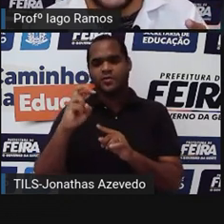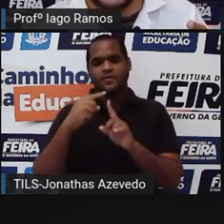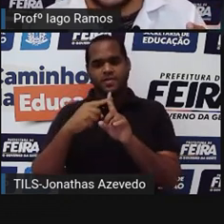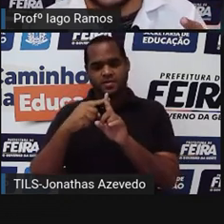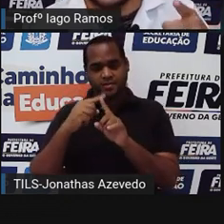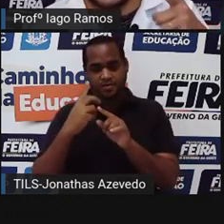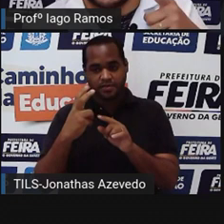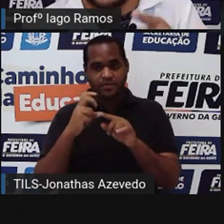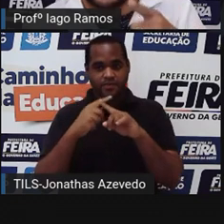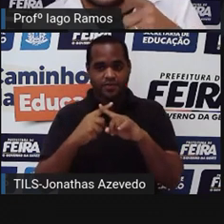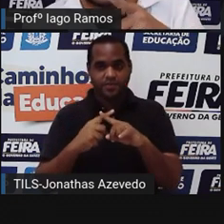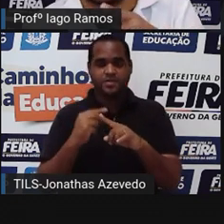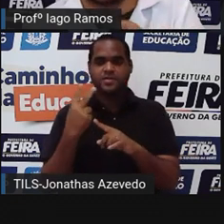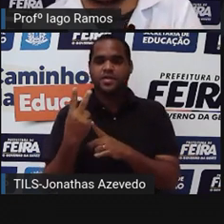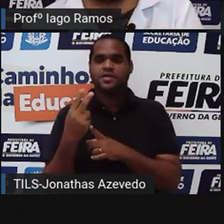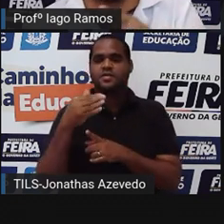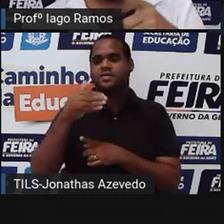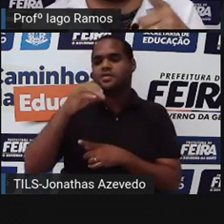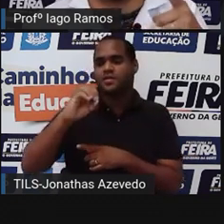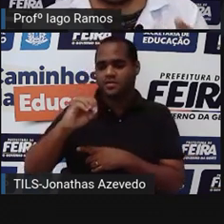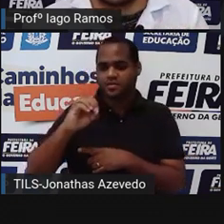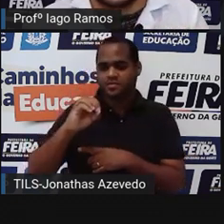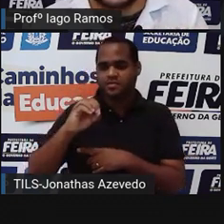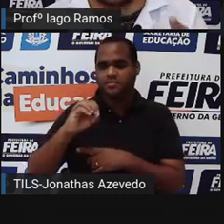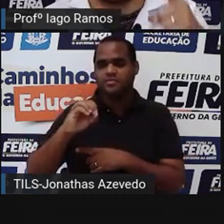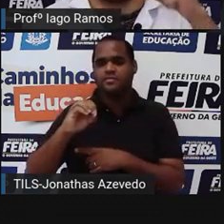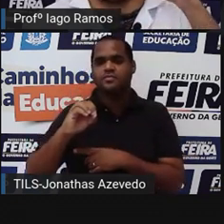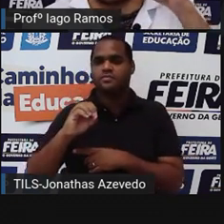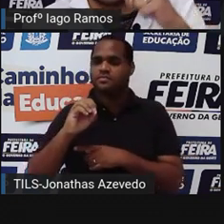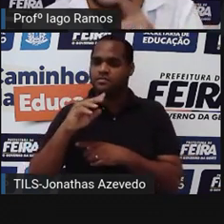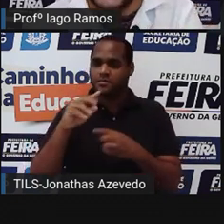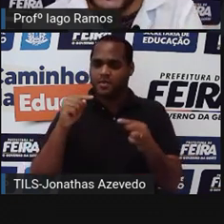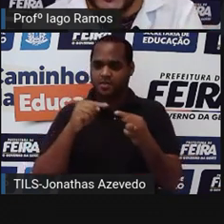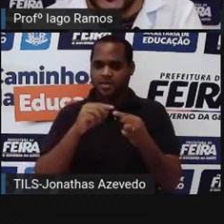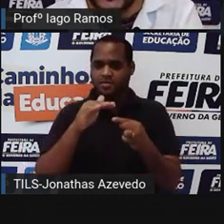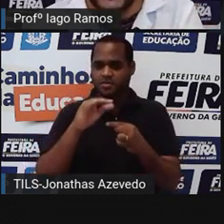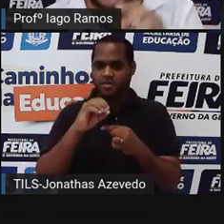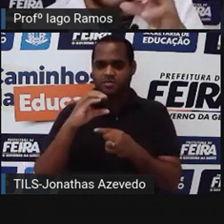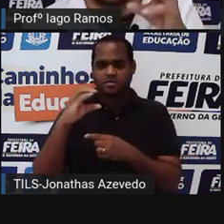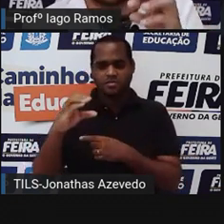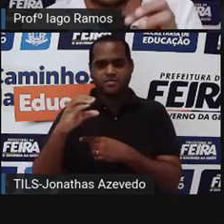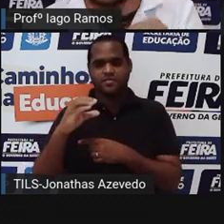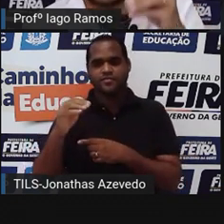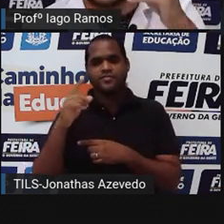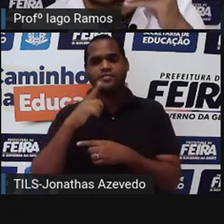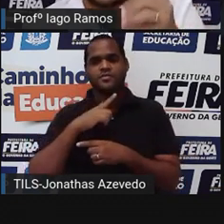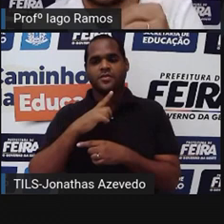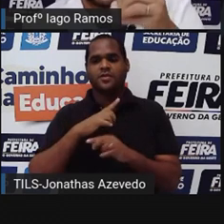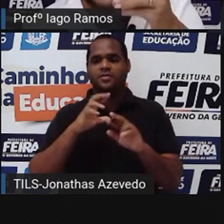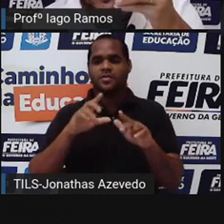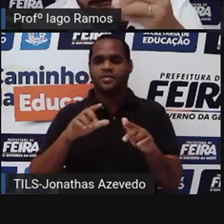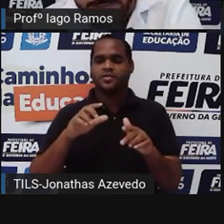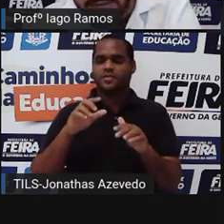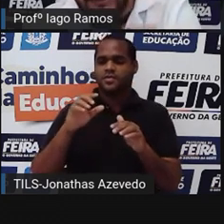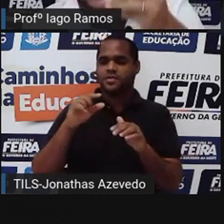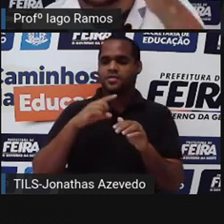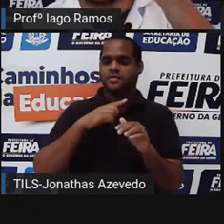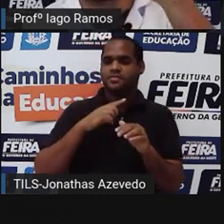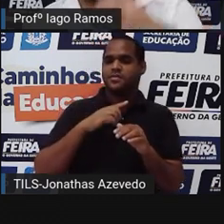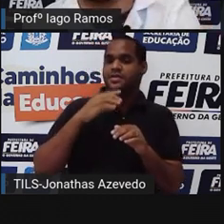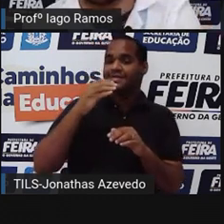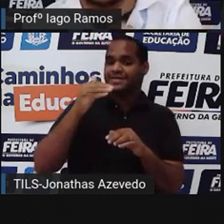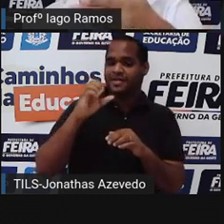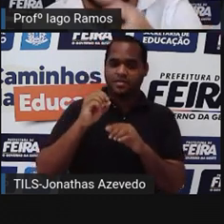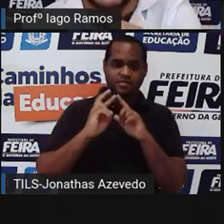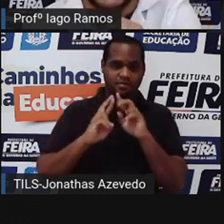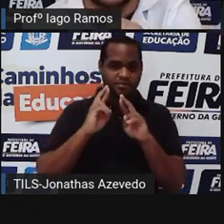E aí, ó, 2 vezes 5 dá 10, que é o coeficiente C. A multiplicação tem que dar o resultado,